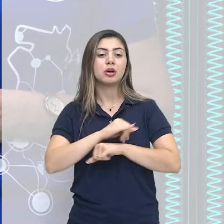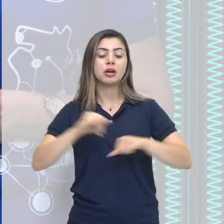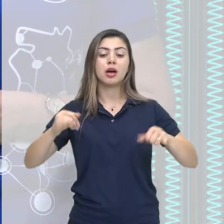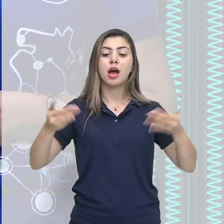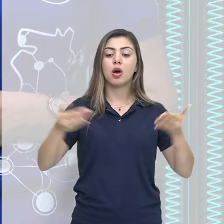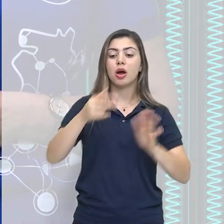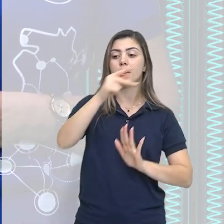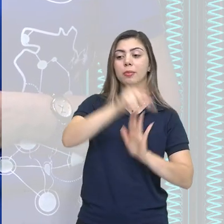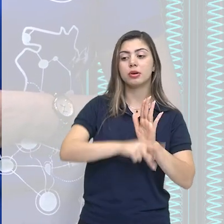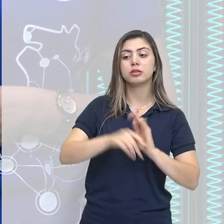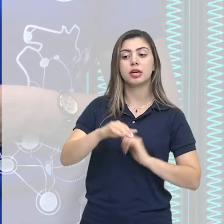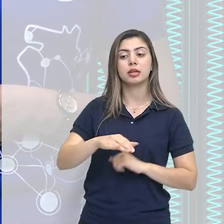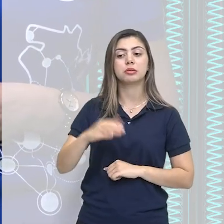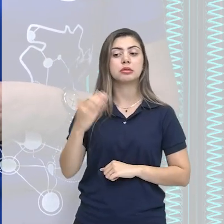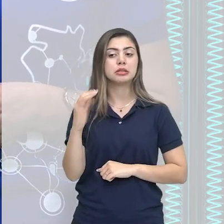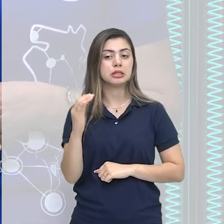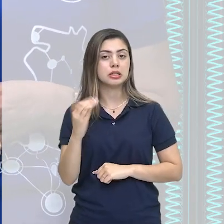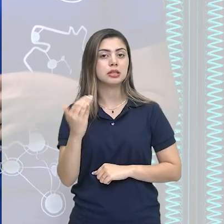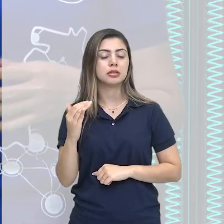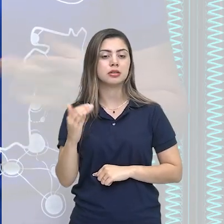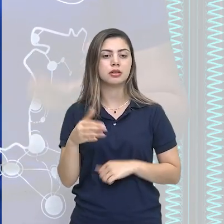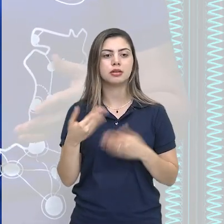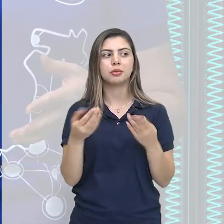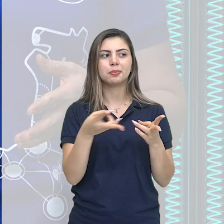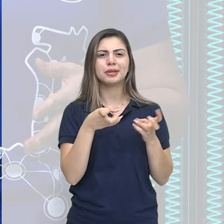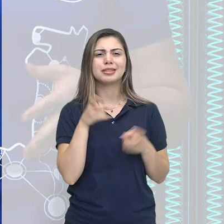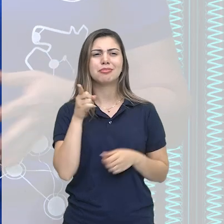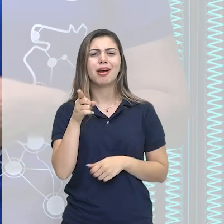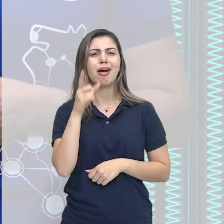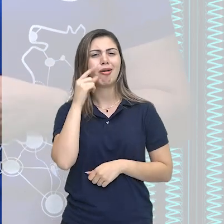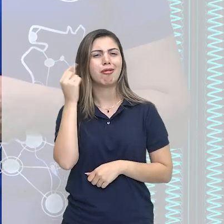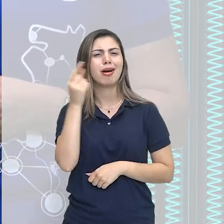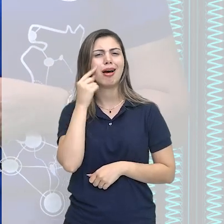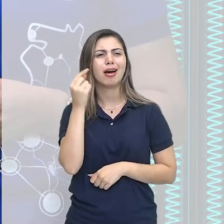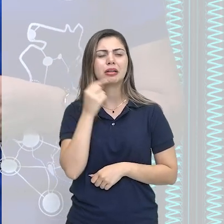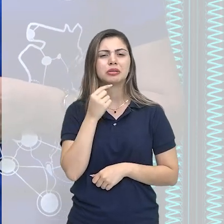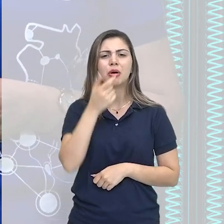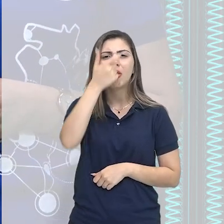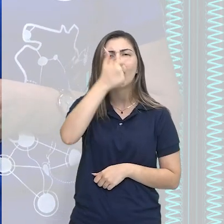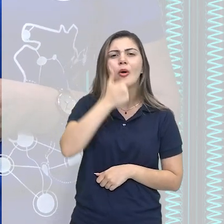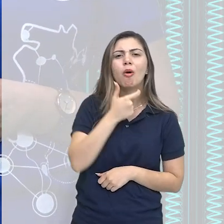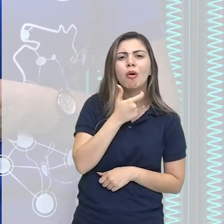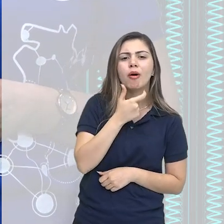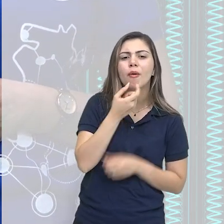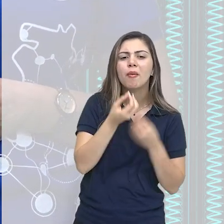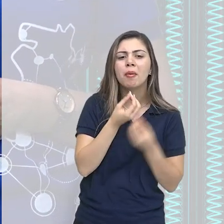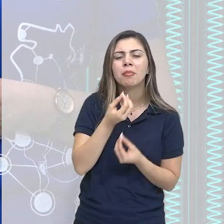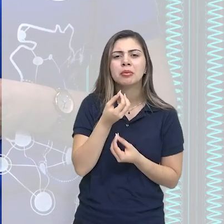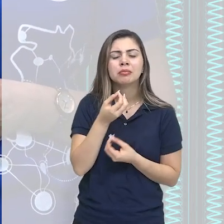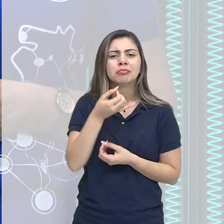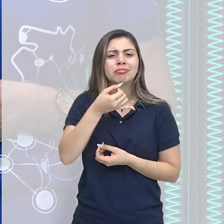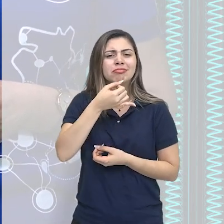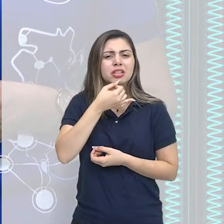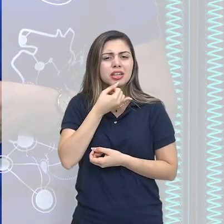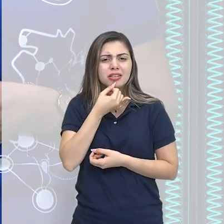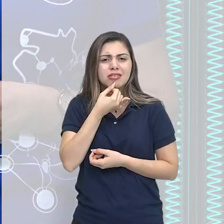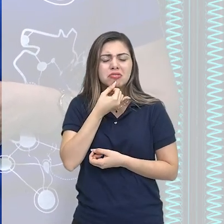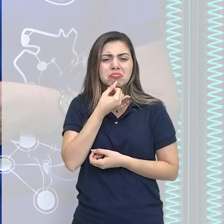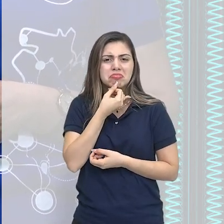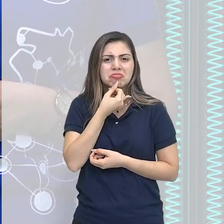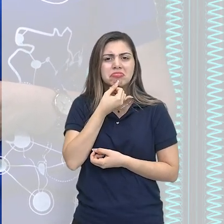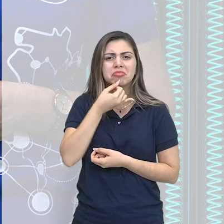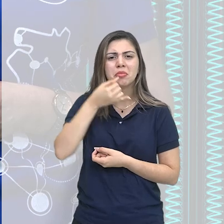de ciências, então observe que a expressão do gato, né, fica com essa lagrimazinha aí caindo nos olhos, não